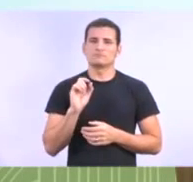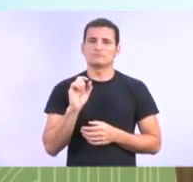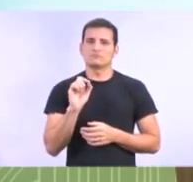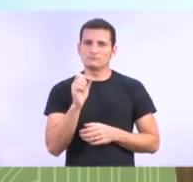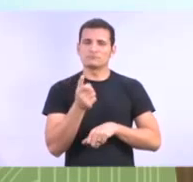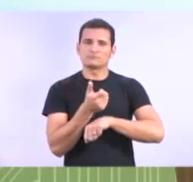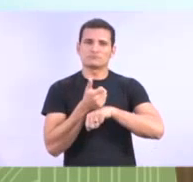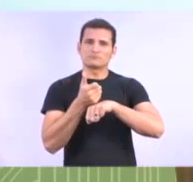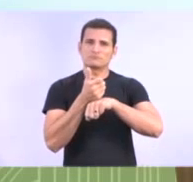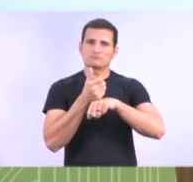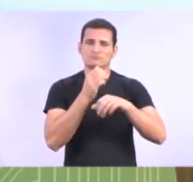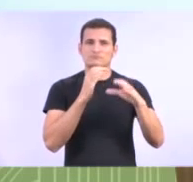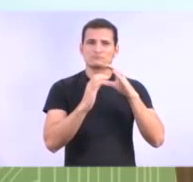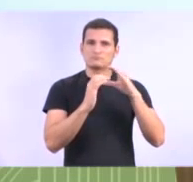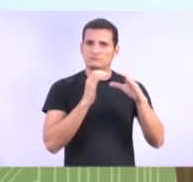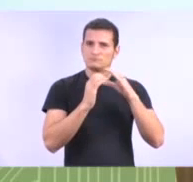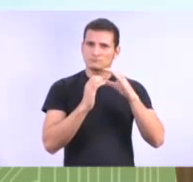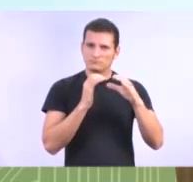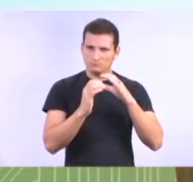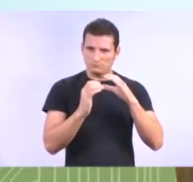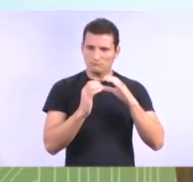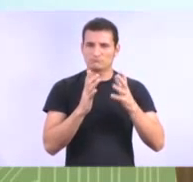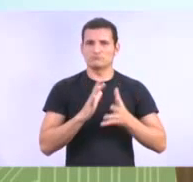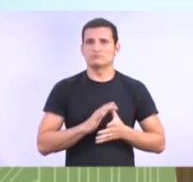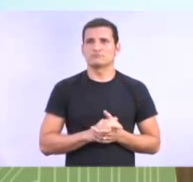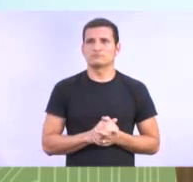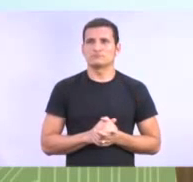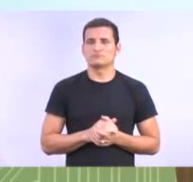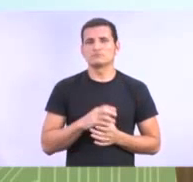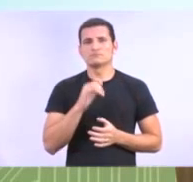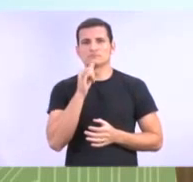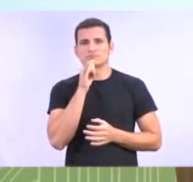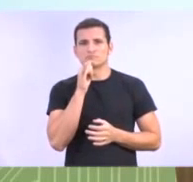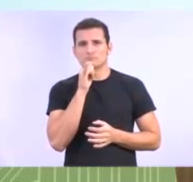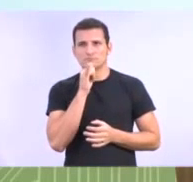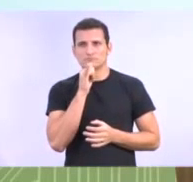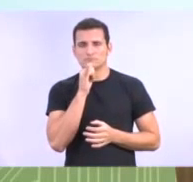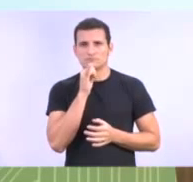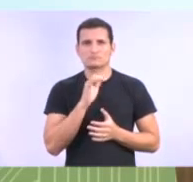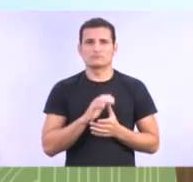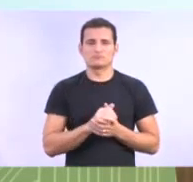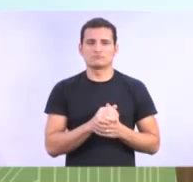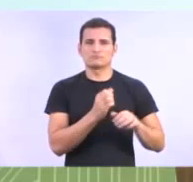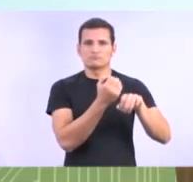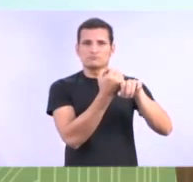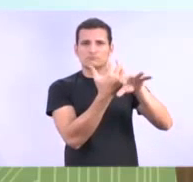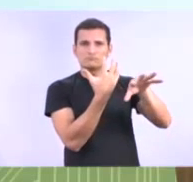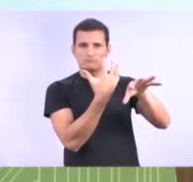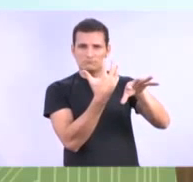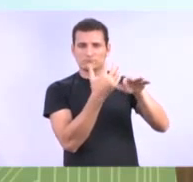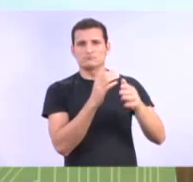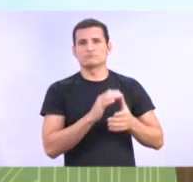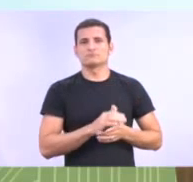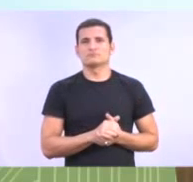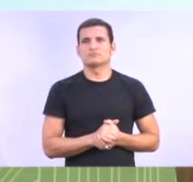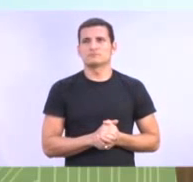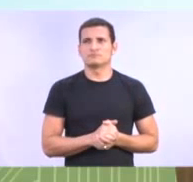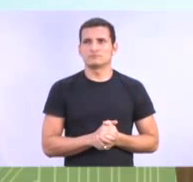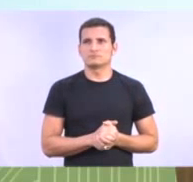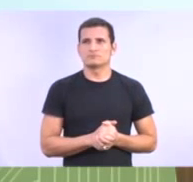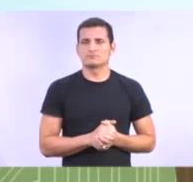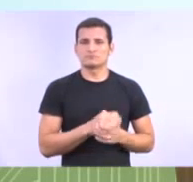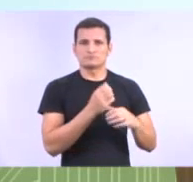priorizar uma comunicação perante a outra. Como a gente falou no exemplo, uma videochamada. Caso ela